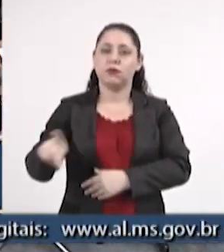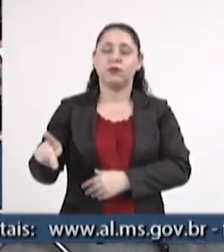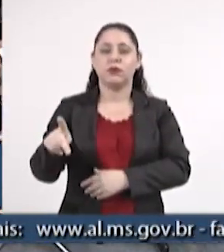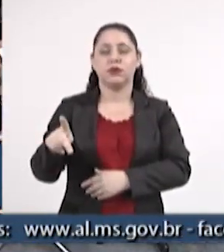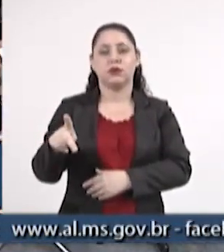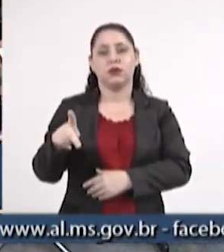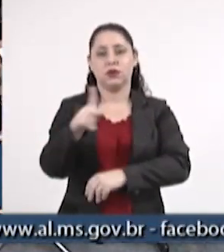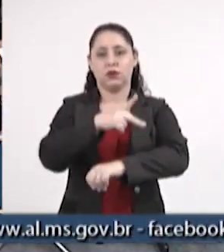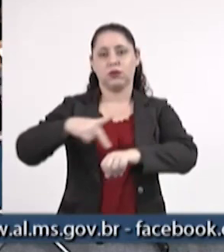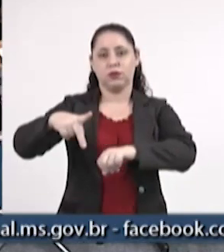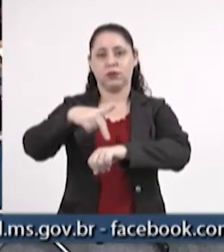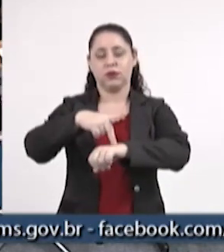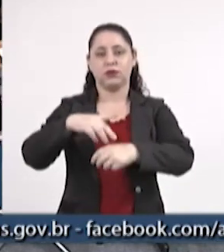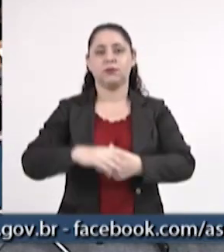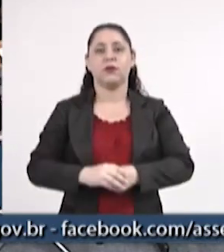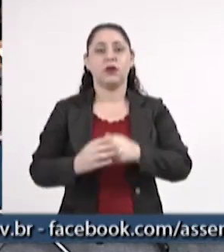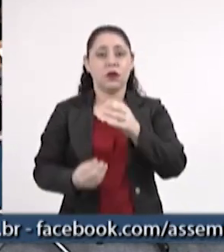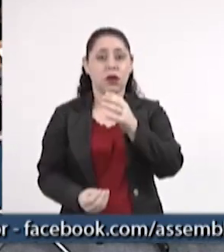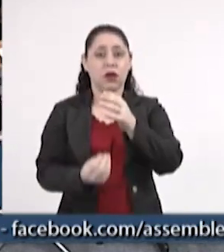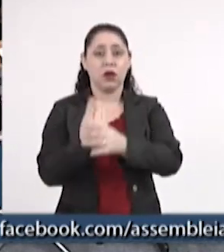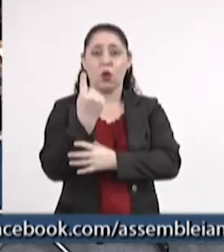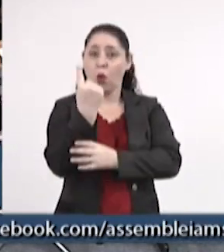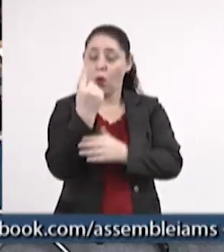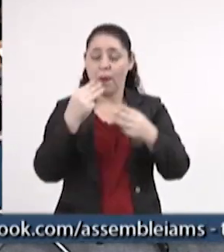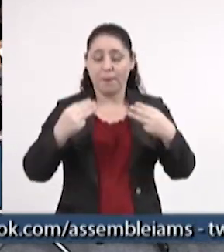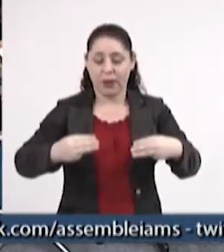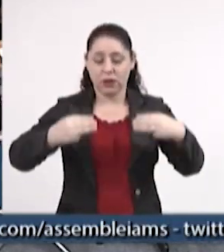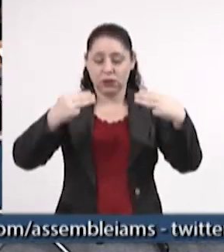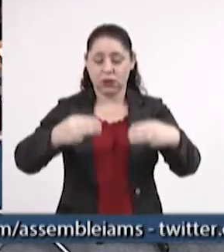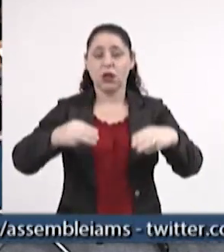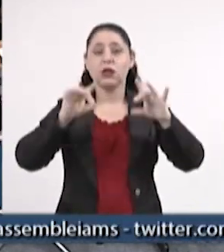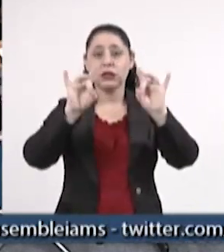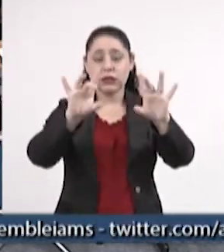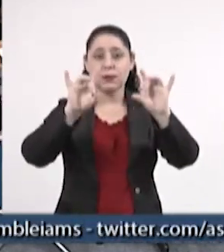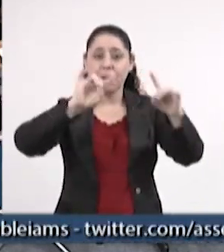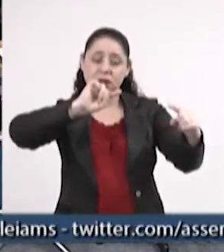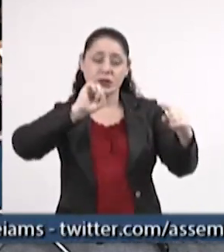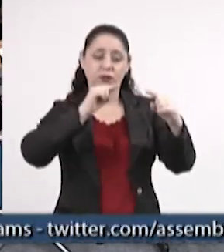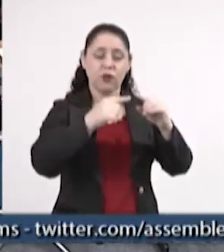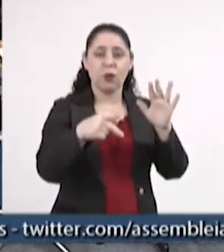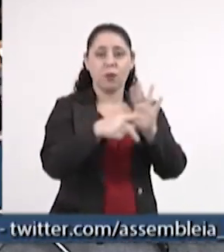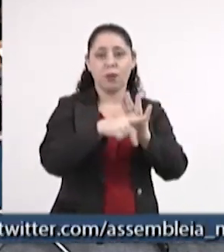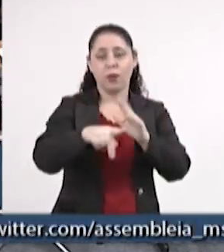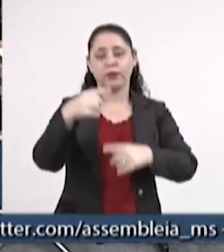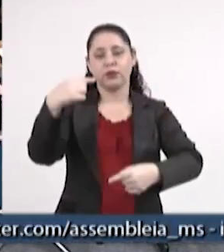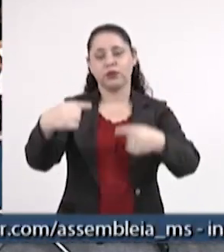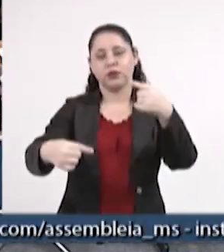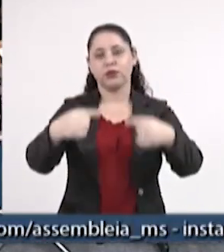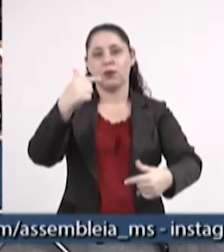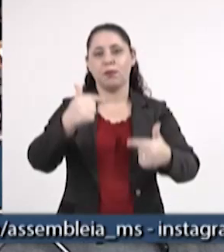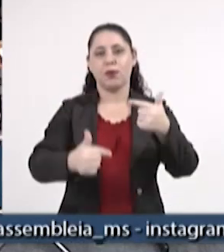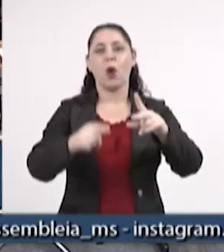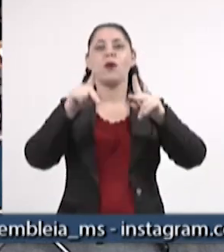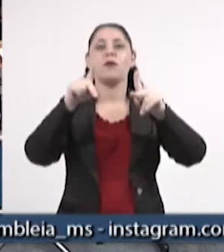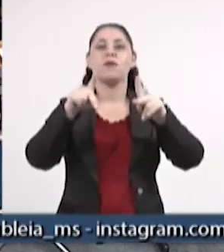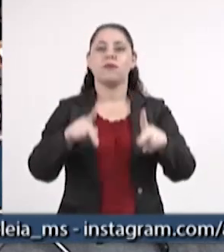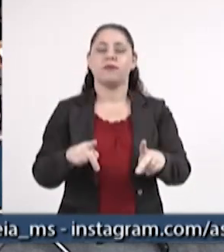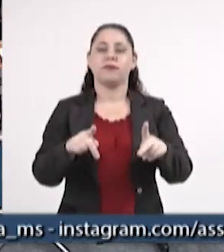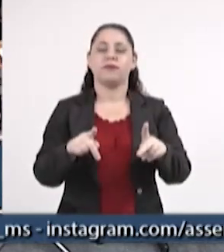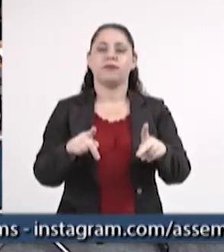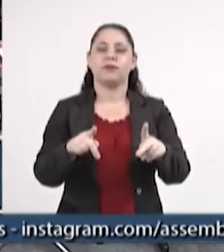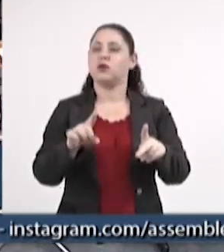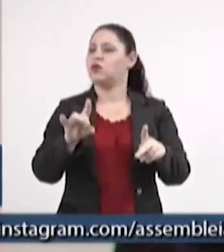da República, ele criou um ministério específico para discutir políticas